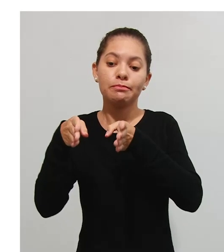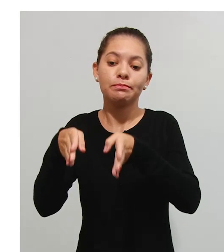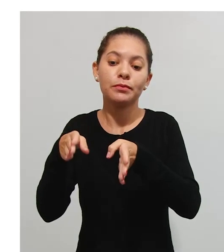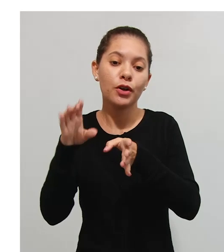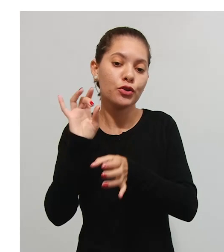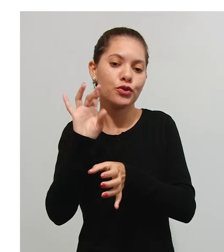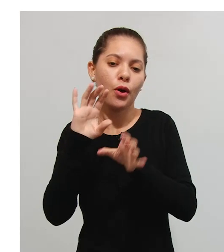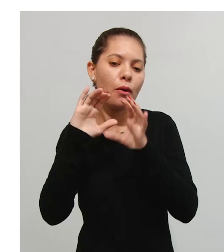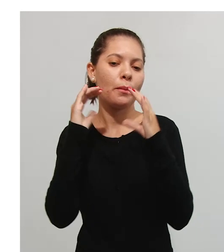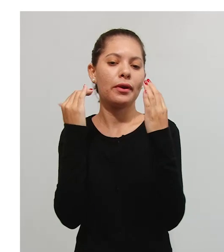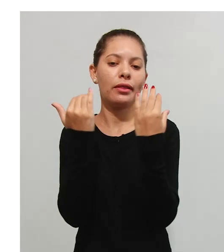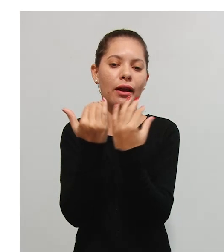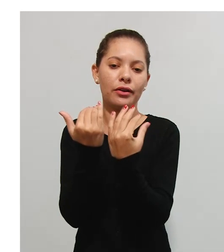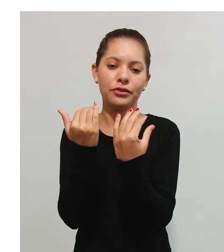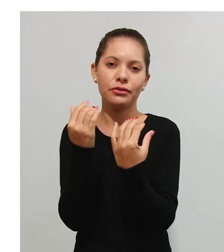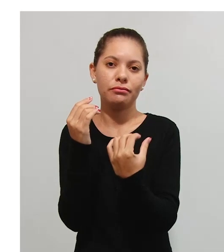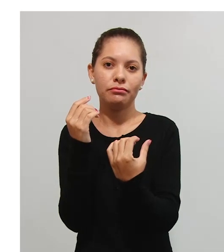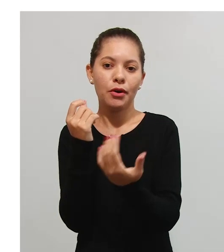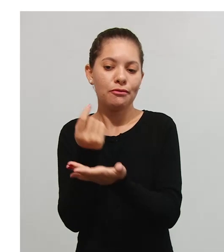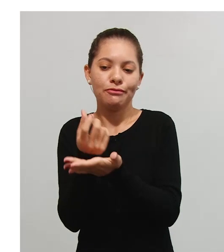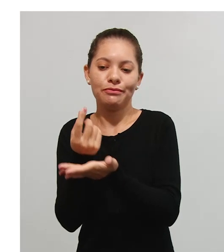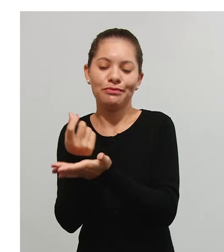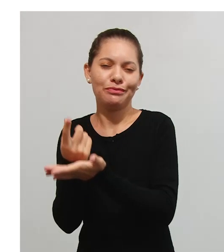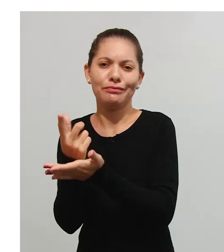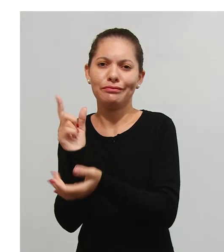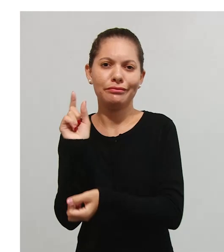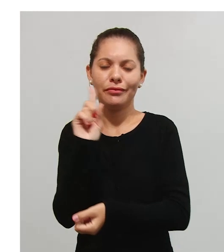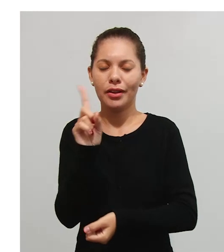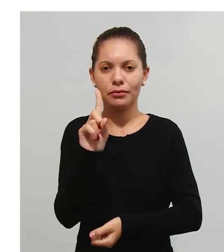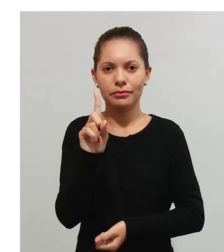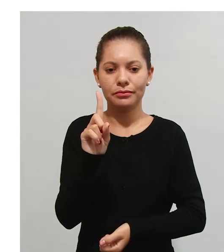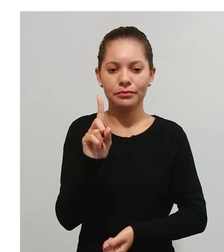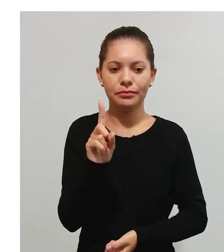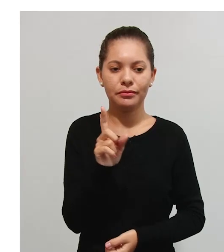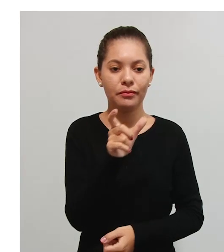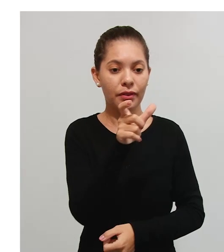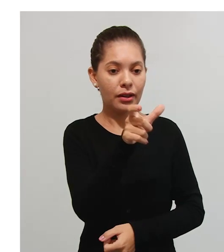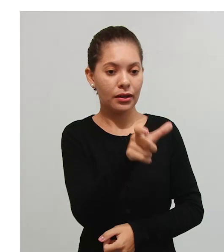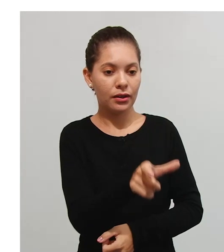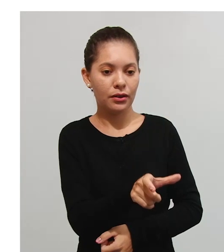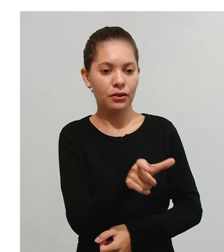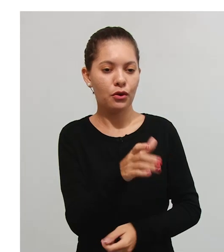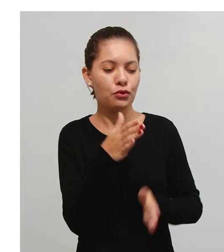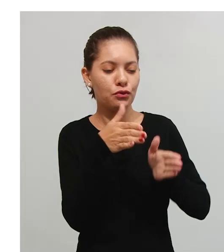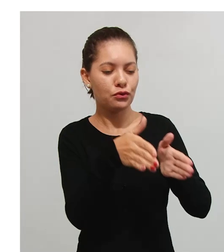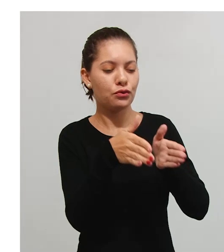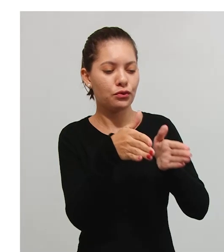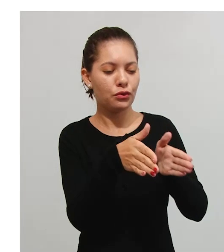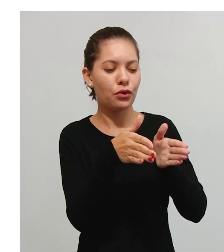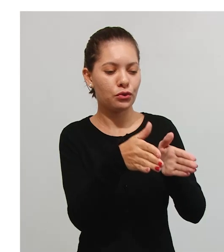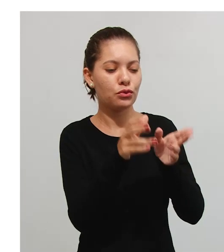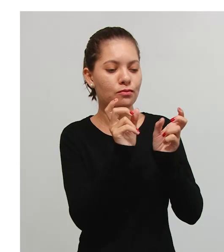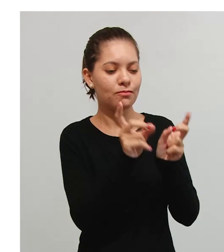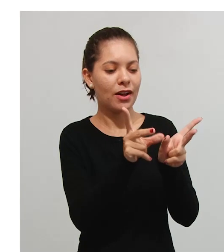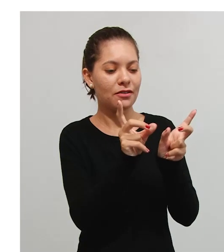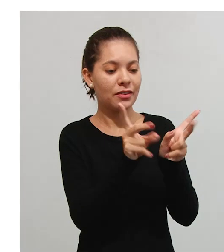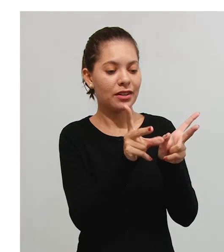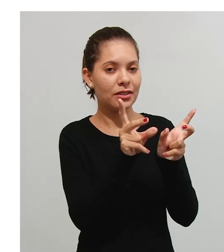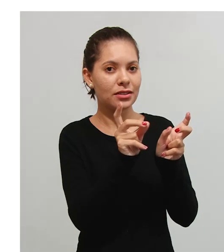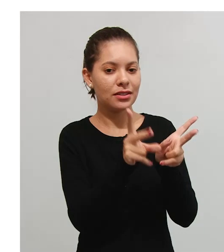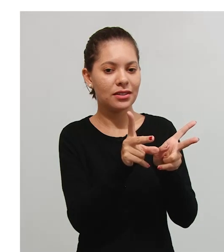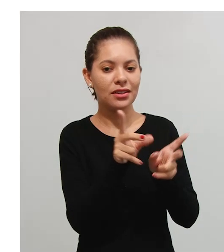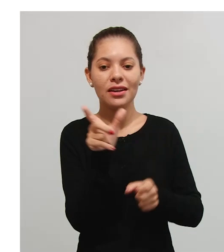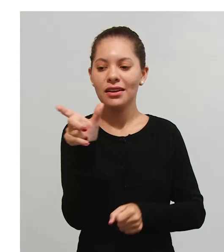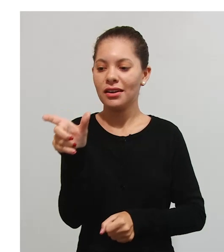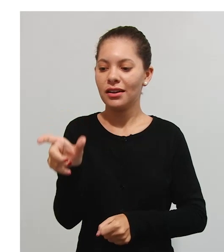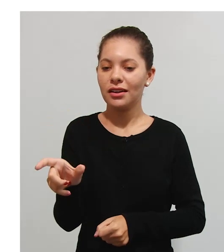serviços, mas são destinados à comunidade, não são destinados ao comércio. O ponto 3 aqui, nós temos o foco no mercado,